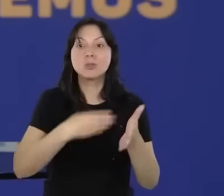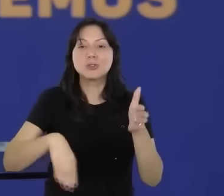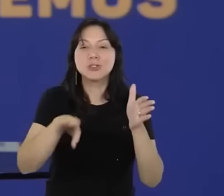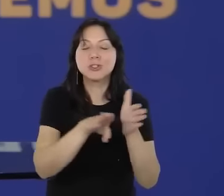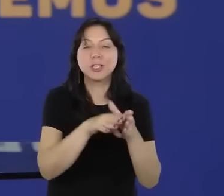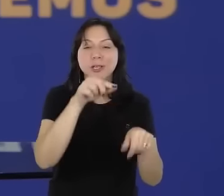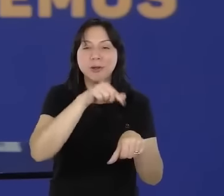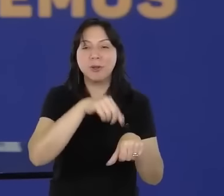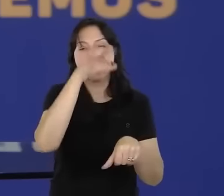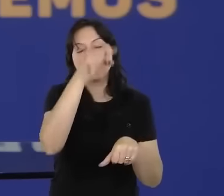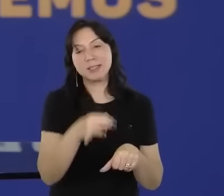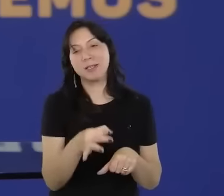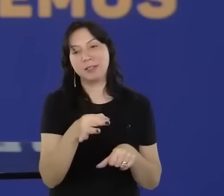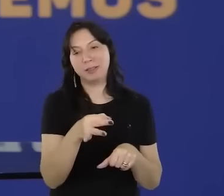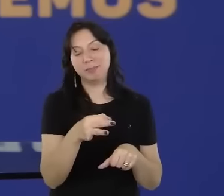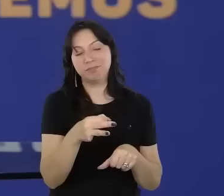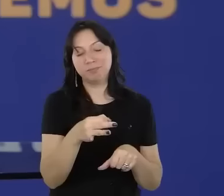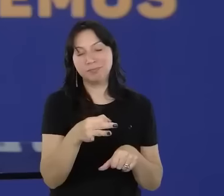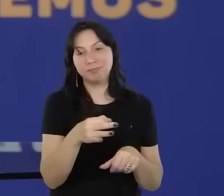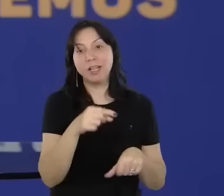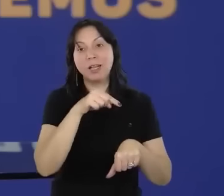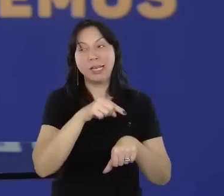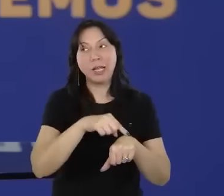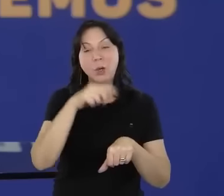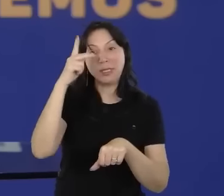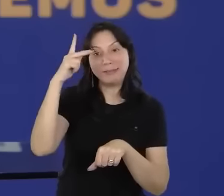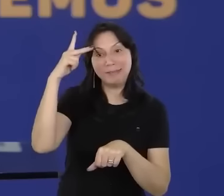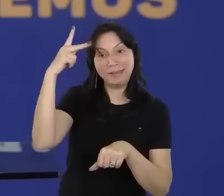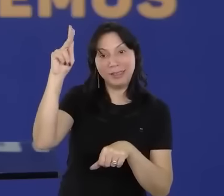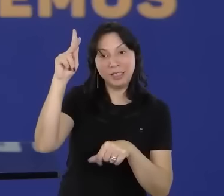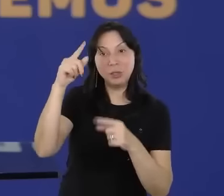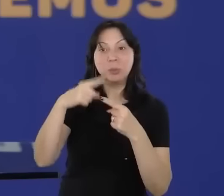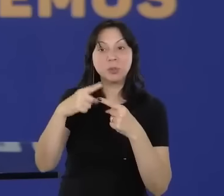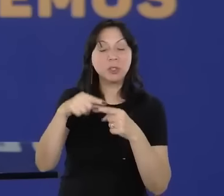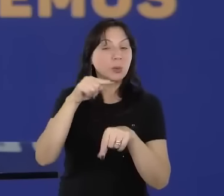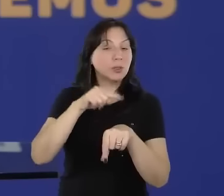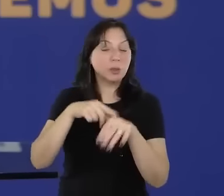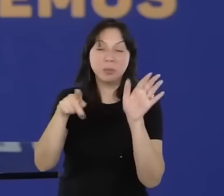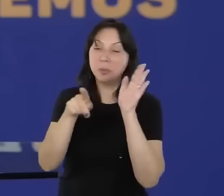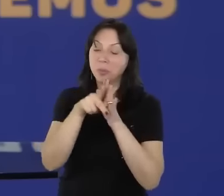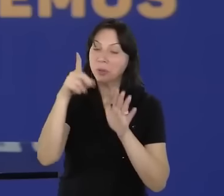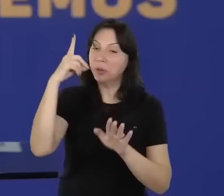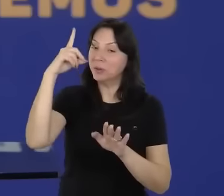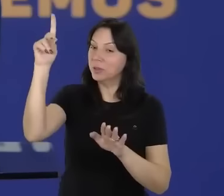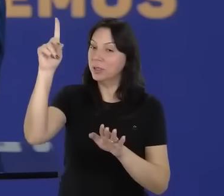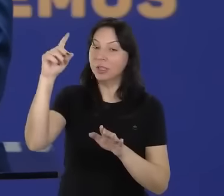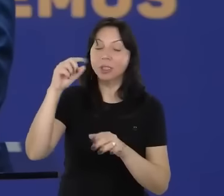quero Deus vem na hora dele oportuna dele porque ele tem o tempo dele de